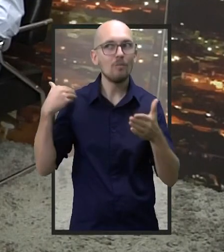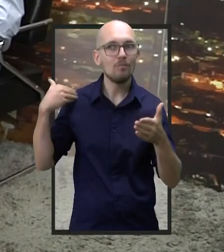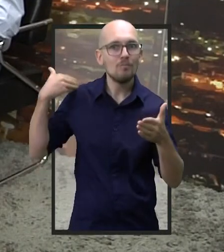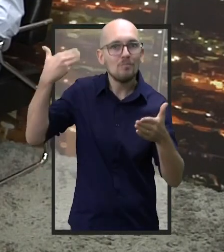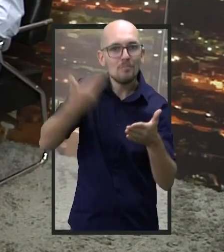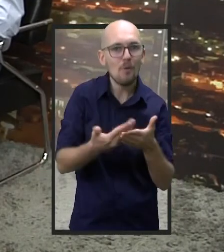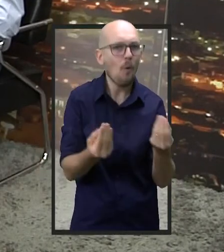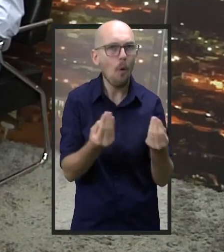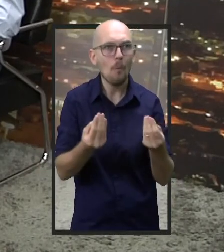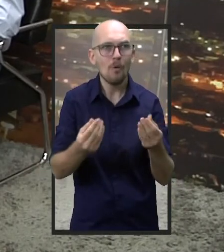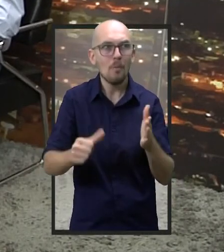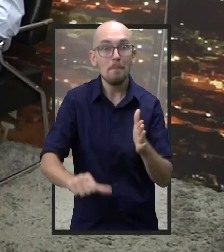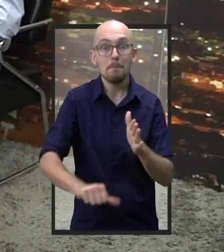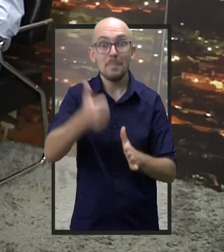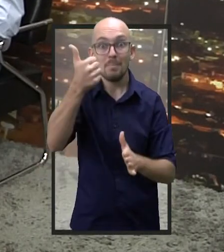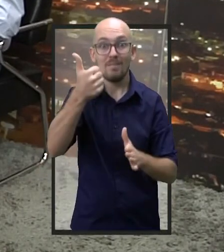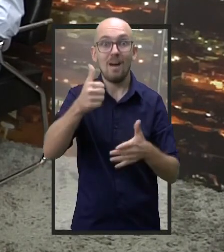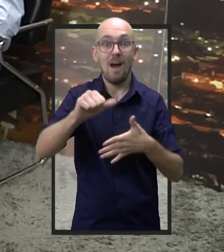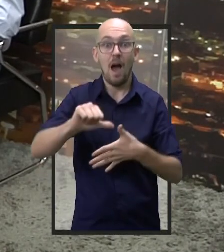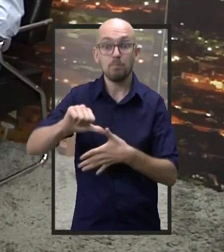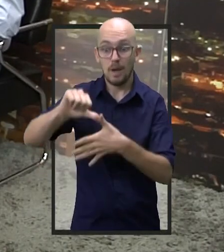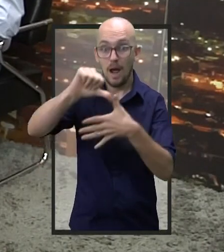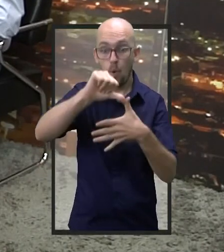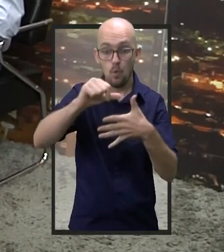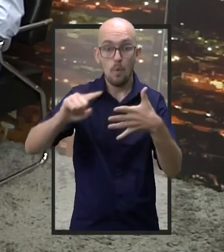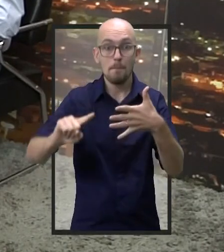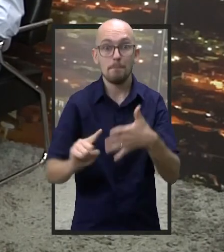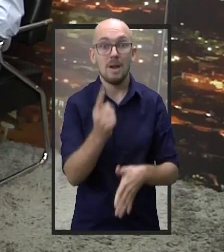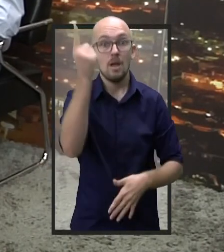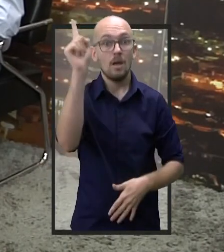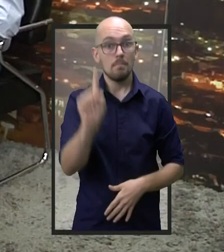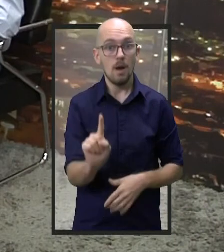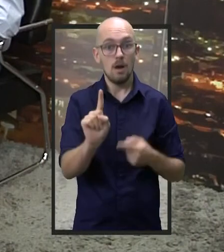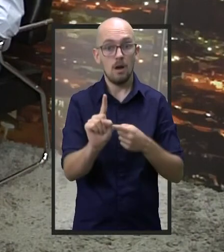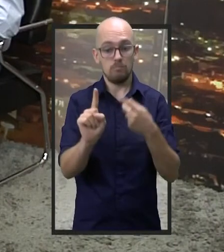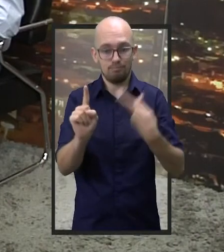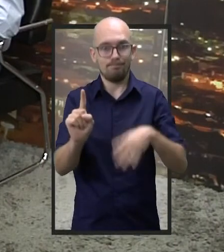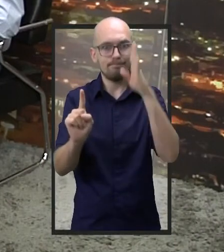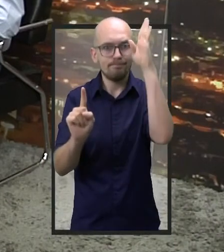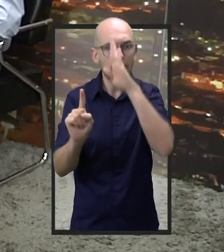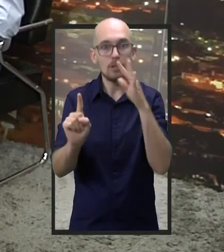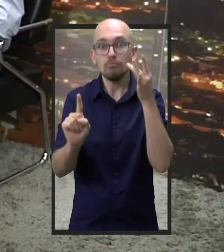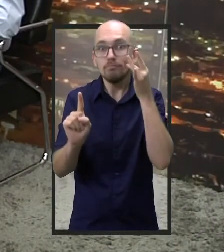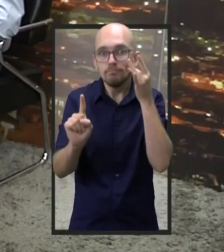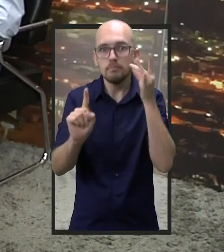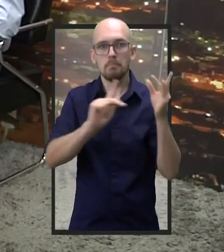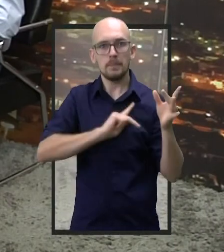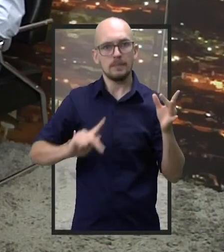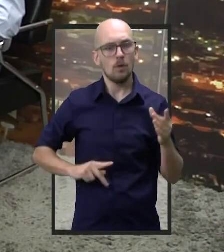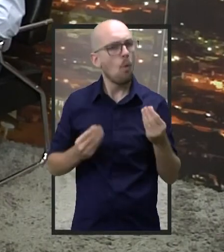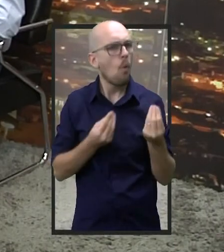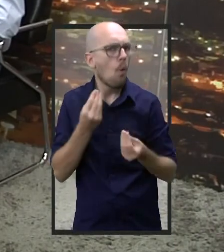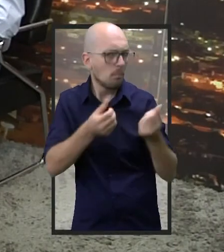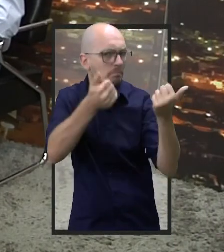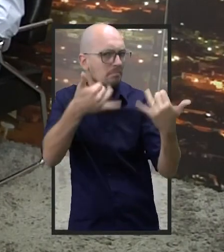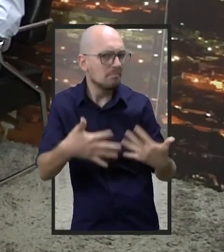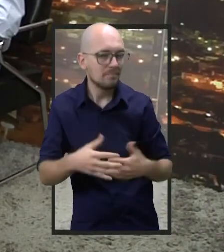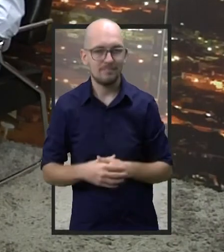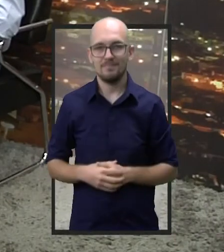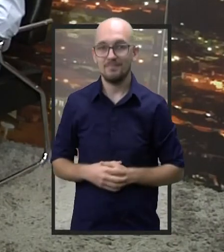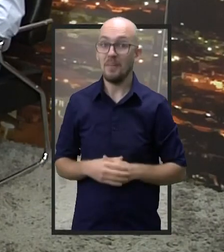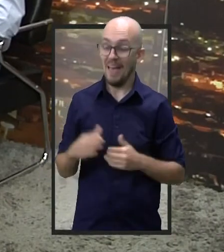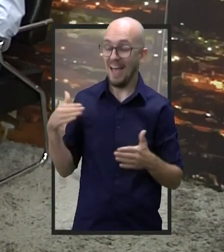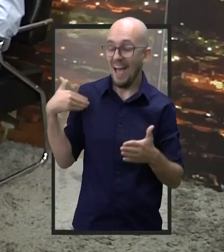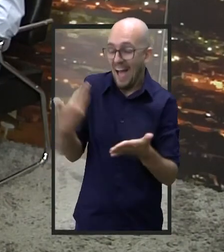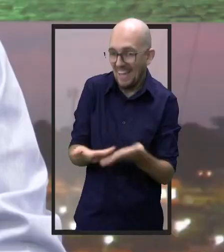inédito na América do Sul, primeiro sul-americano, primeiro brasileiro a chegar à presidência desta Associação Mundial. Até agora, de